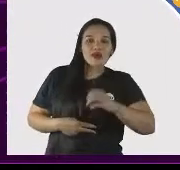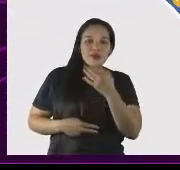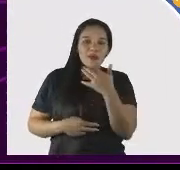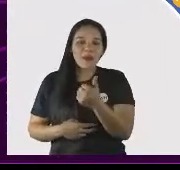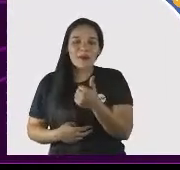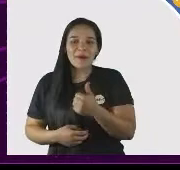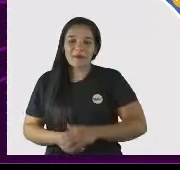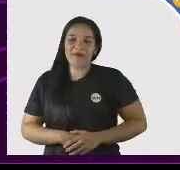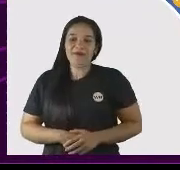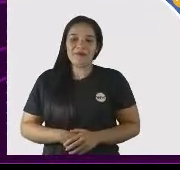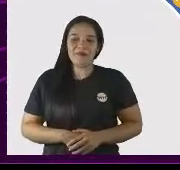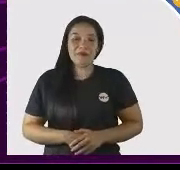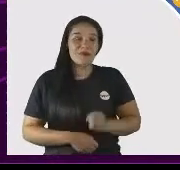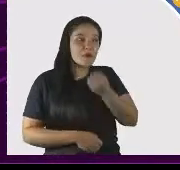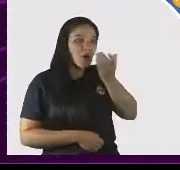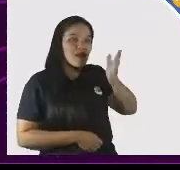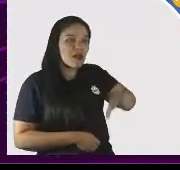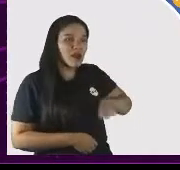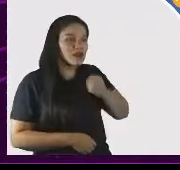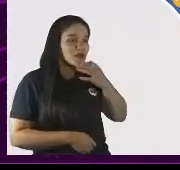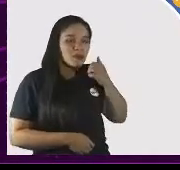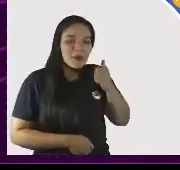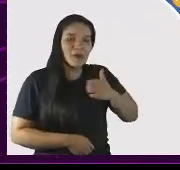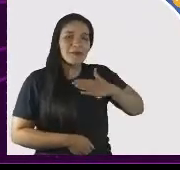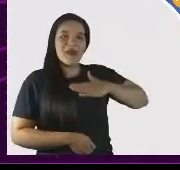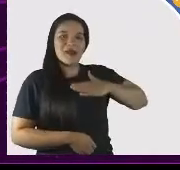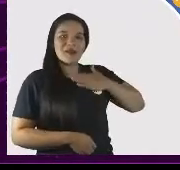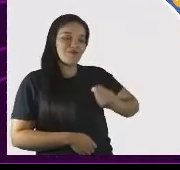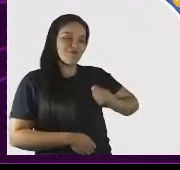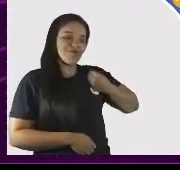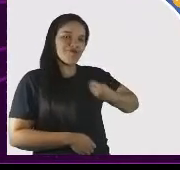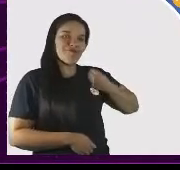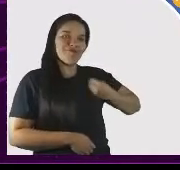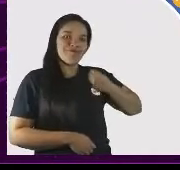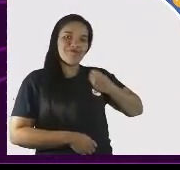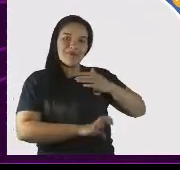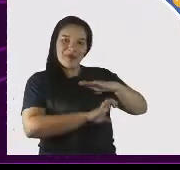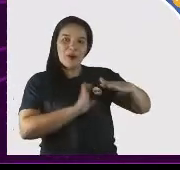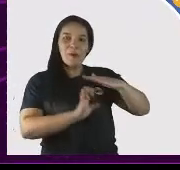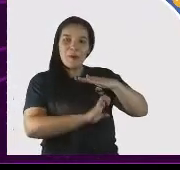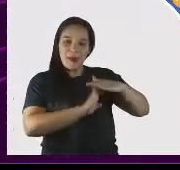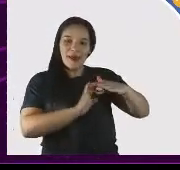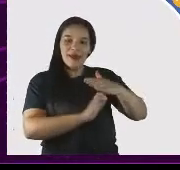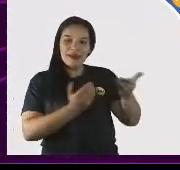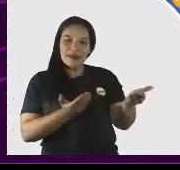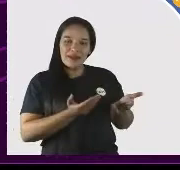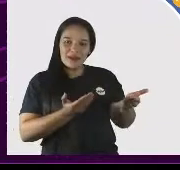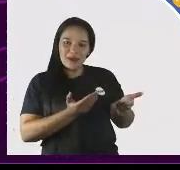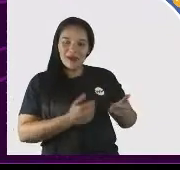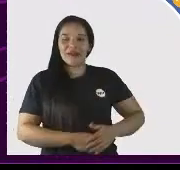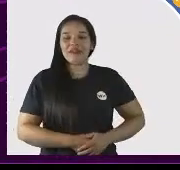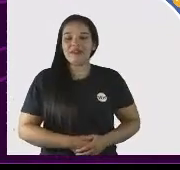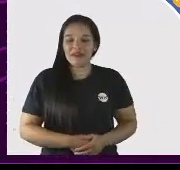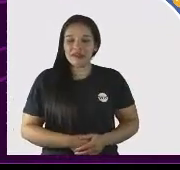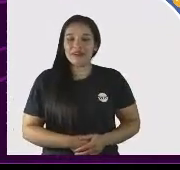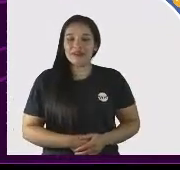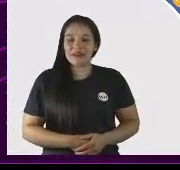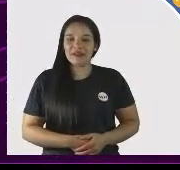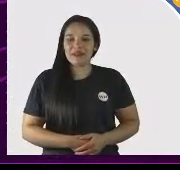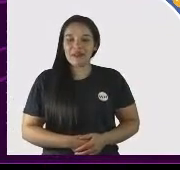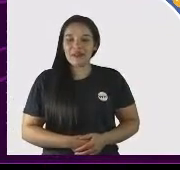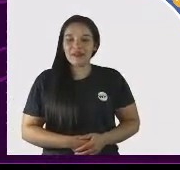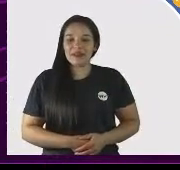Boa tarde Bruna prazer enorme tá aqui em nome da mercedes-benz participando com vocês aí da Automotive Business